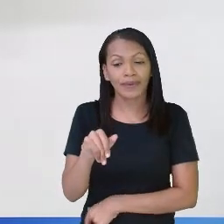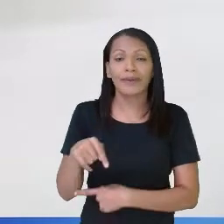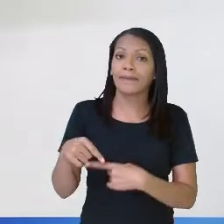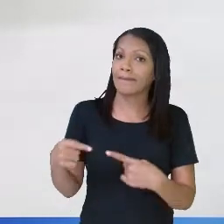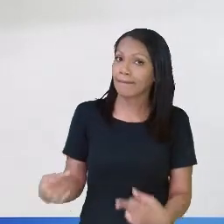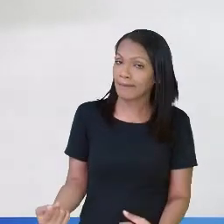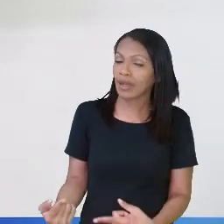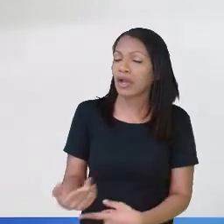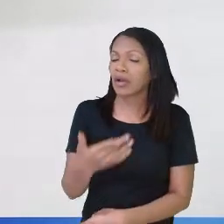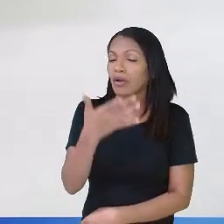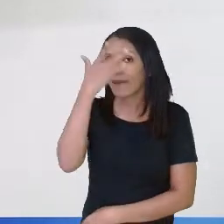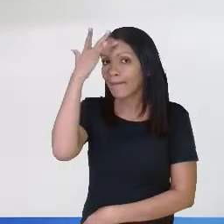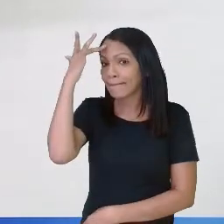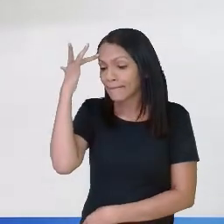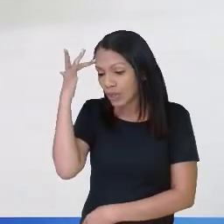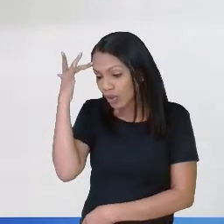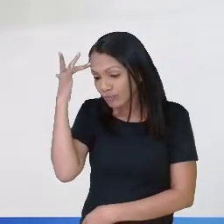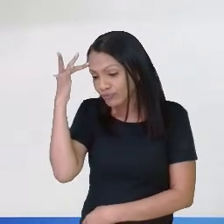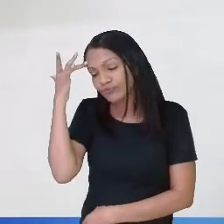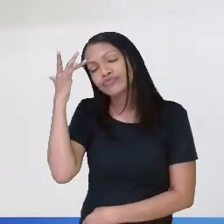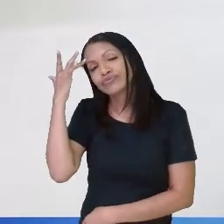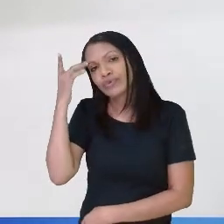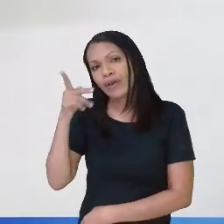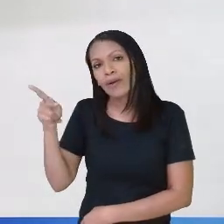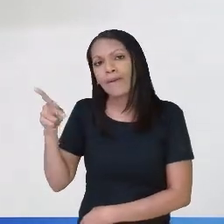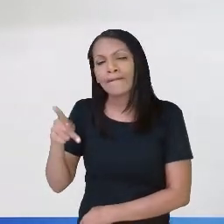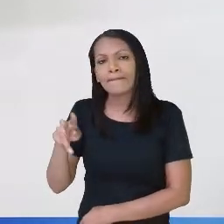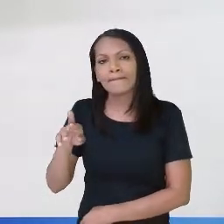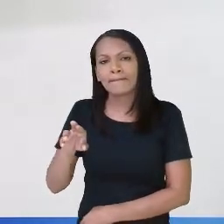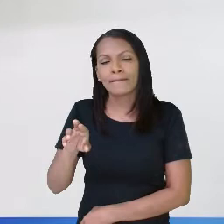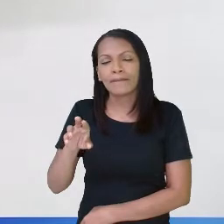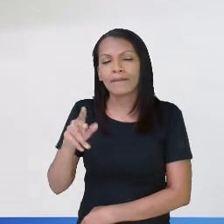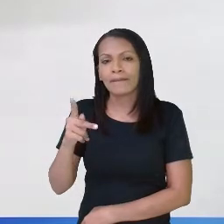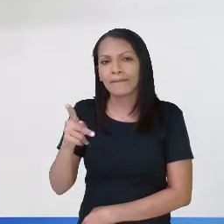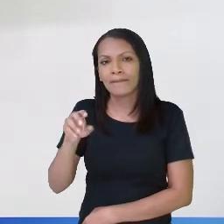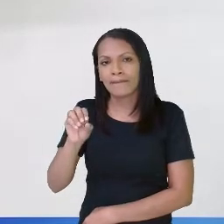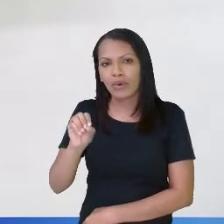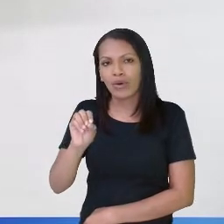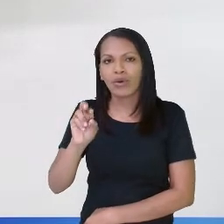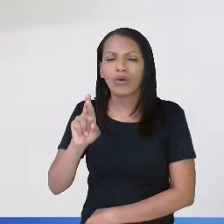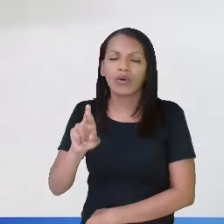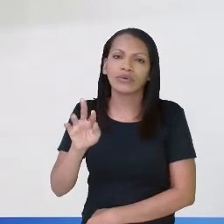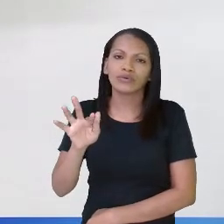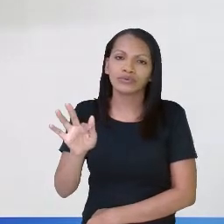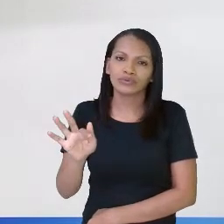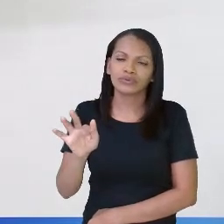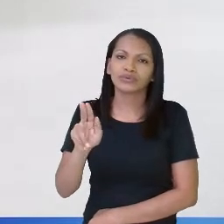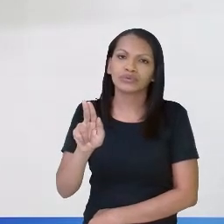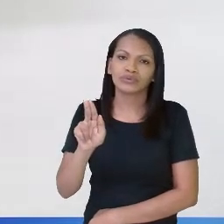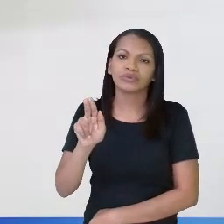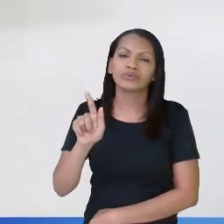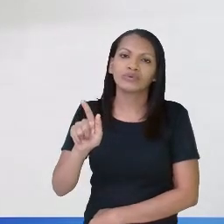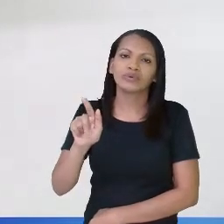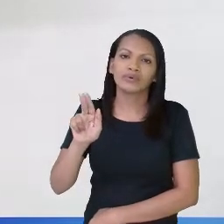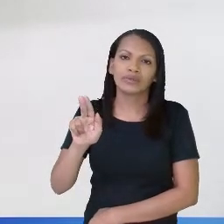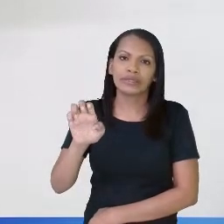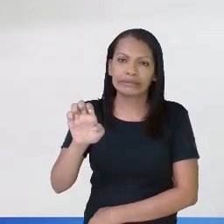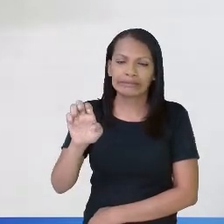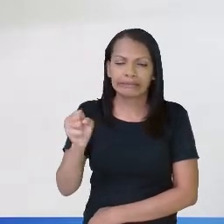chegaram, nos colonizaram e assim empurraram, podemos dizer assim, não sei se a palavra seria essa, a